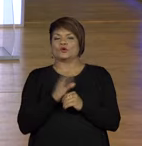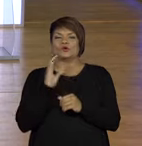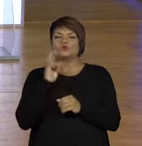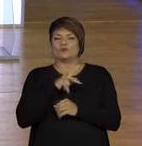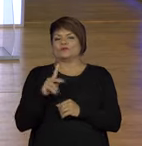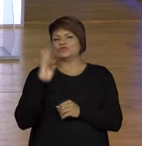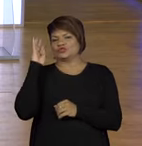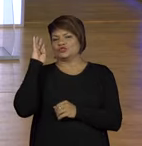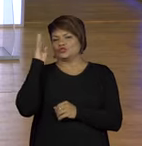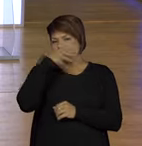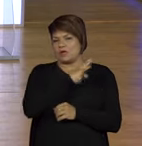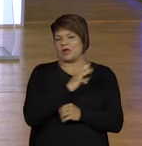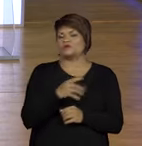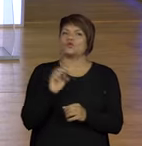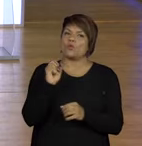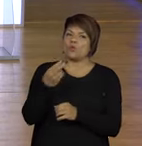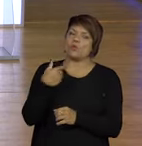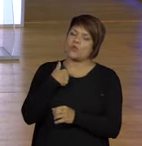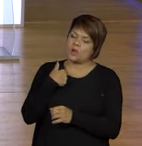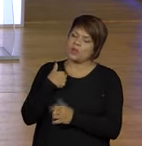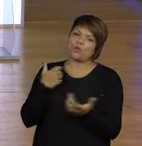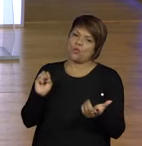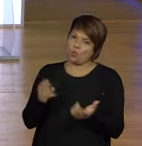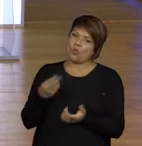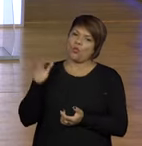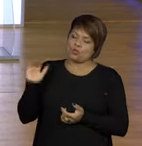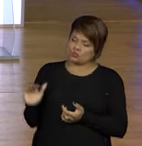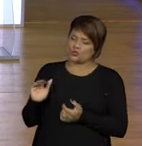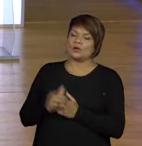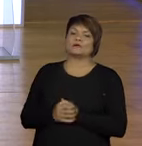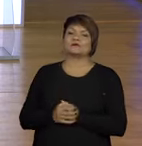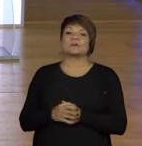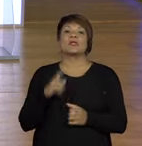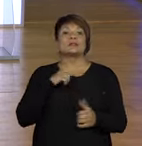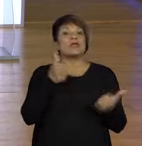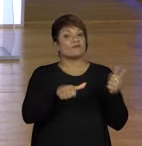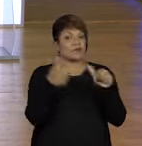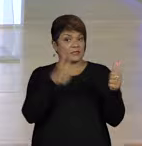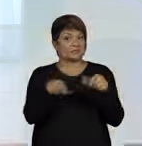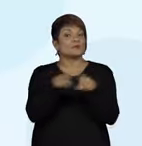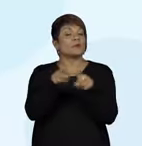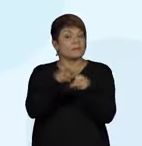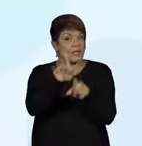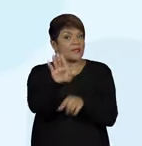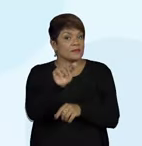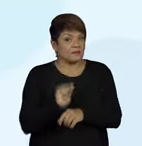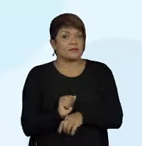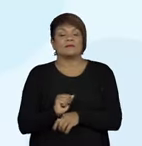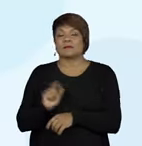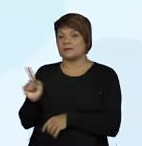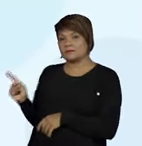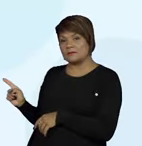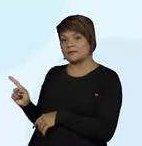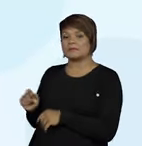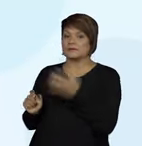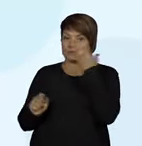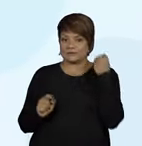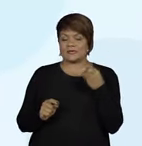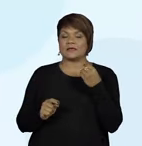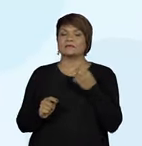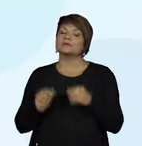Joelson ou com a professora Joyce e eu, tá bom? E fica avaliação. Isso aí. Ficamos aqui com a avaliação e eu